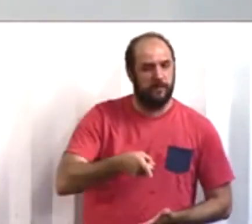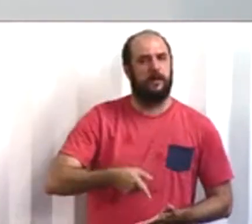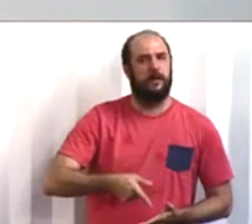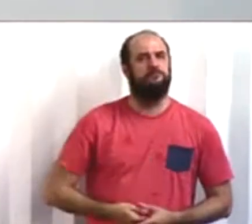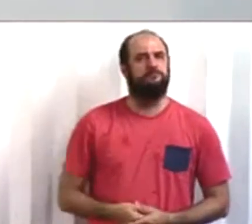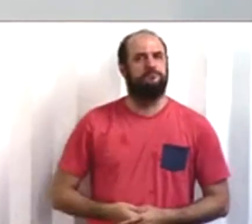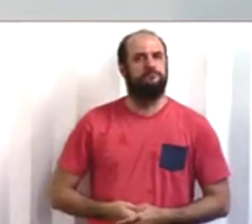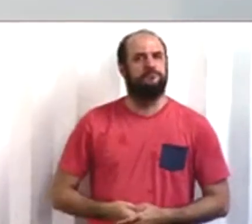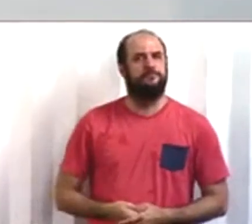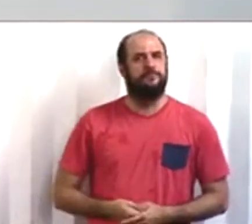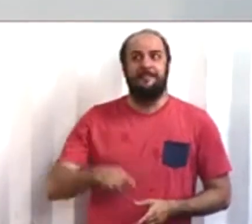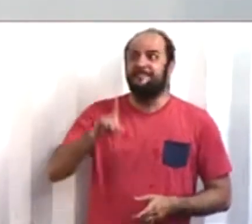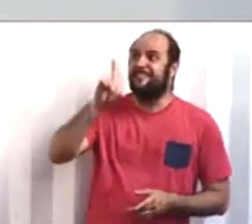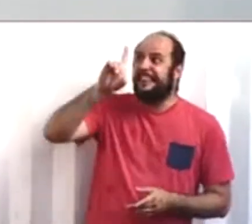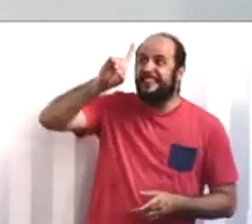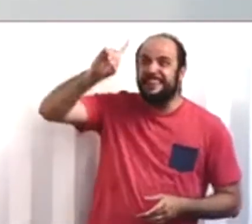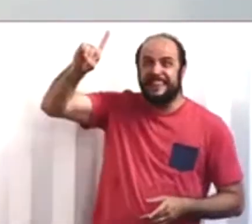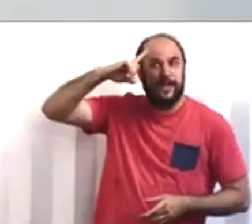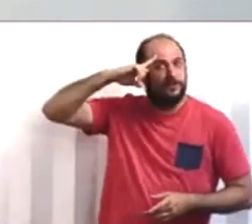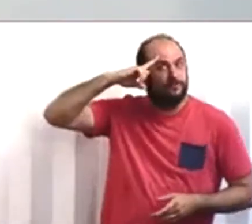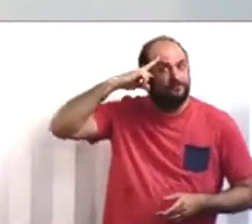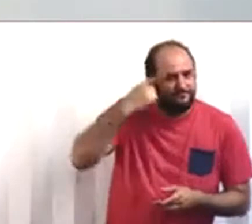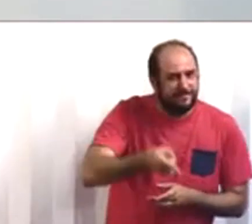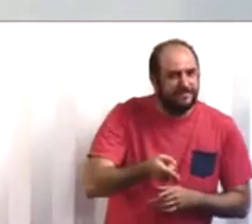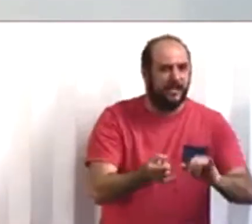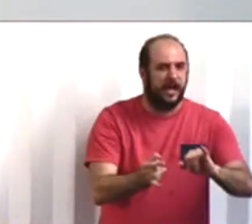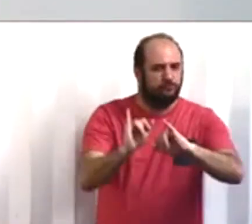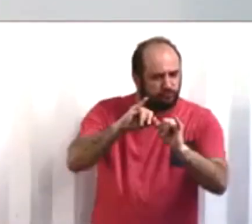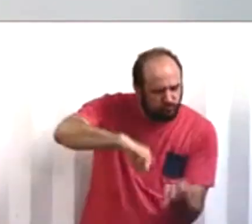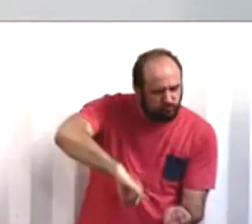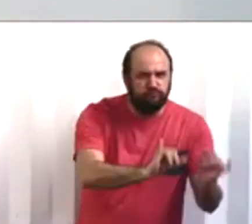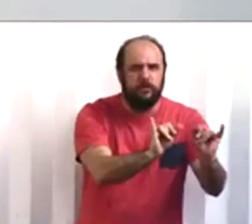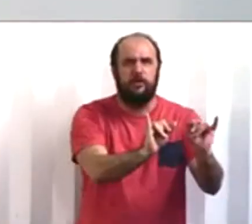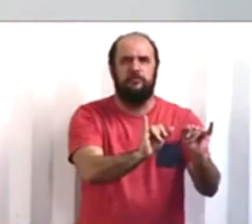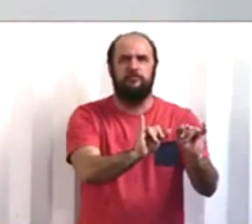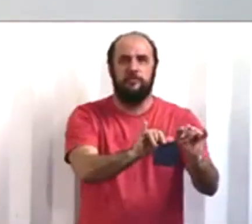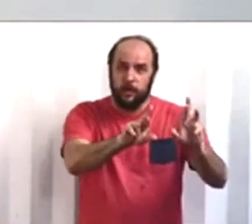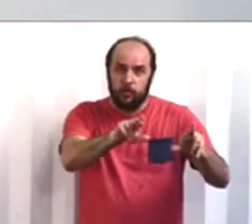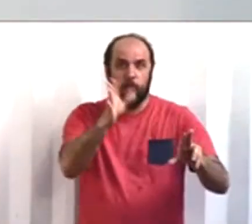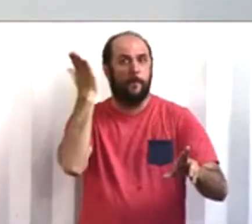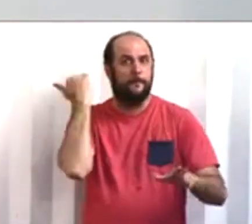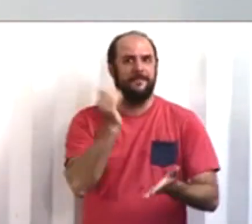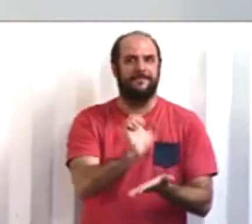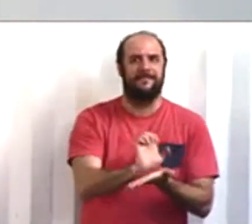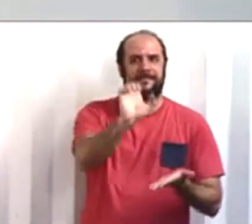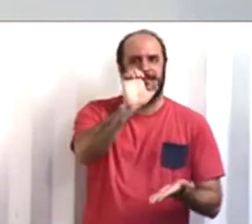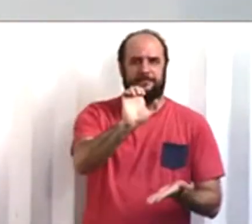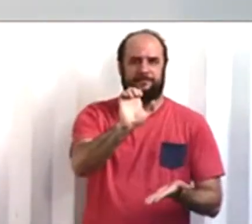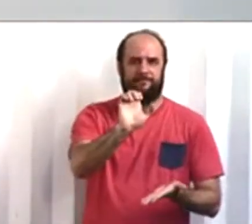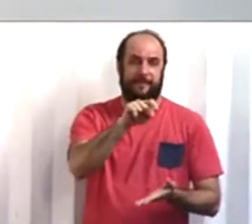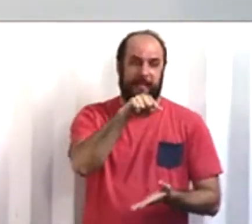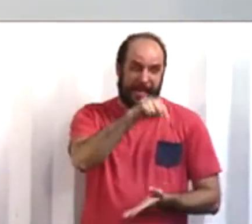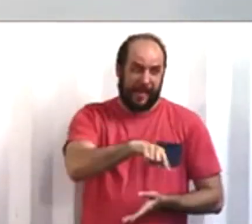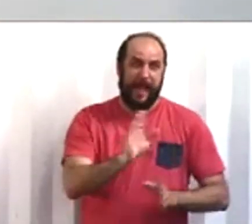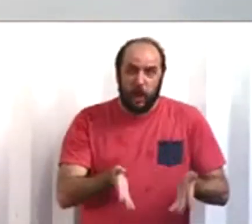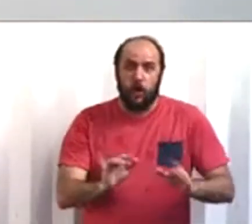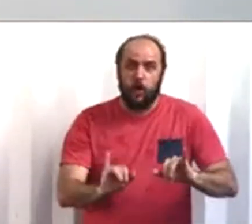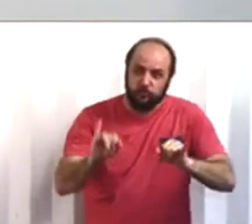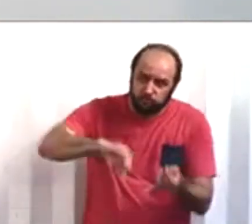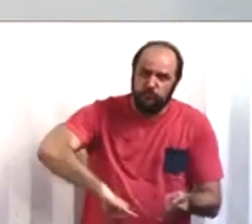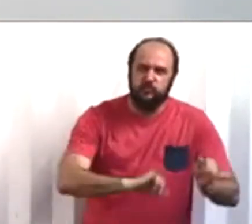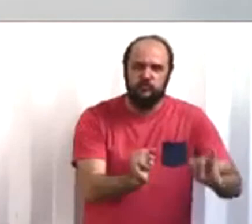falar. Deus mandou este homem chamado João, com o batismo de